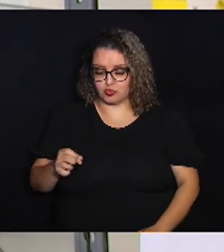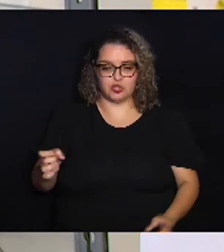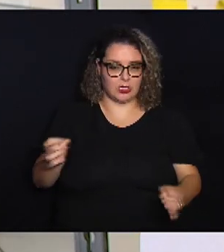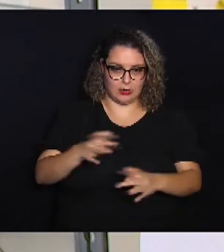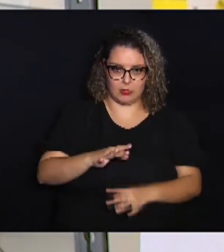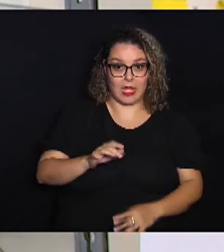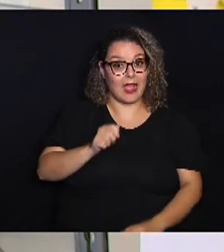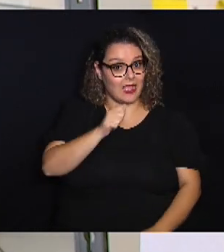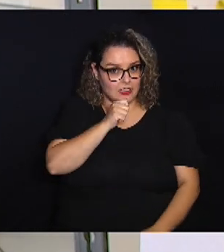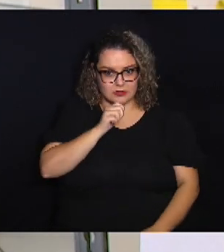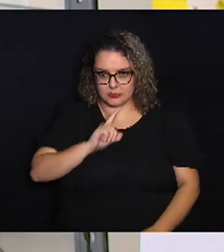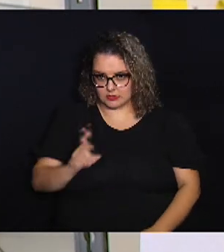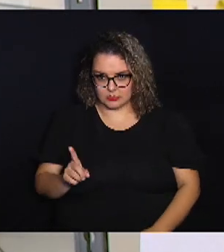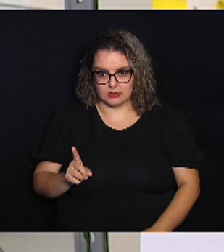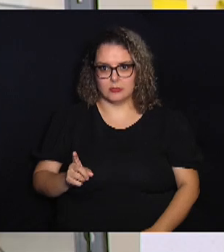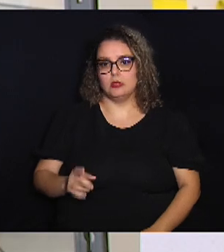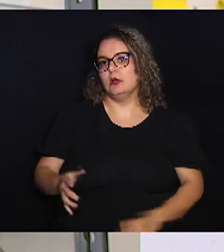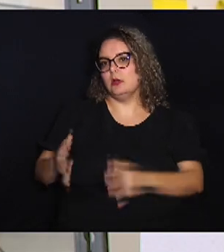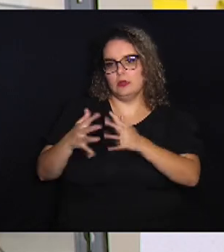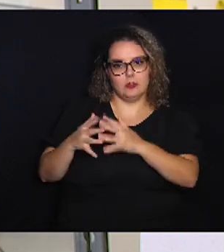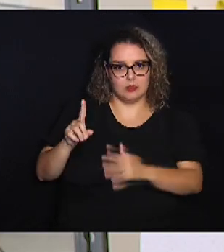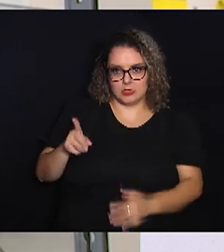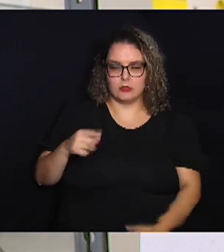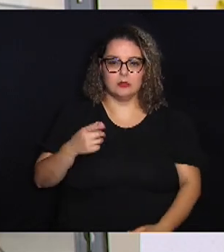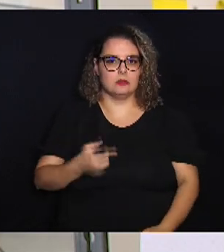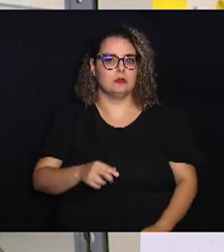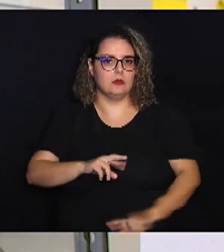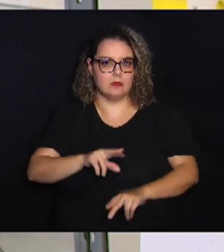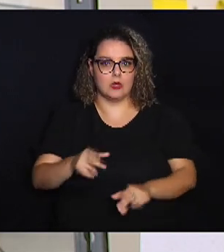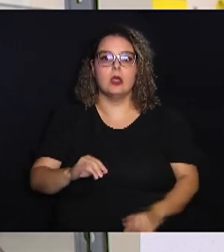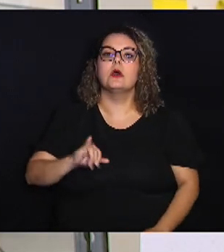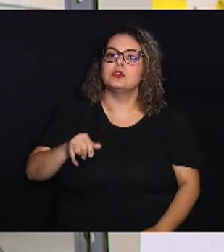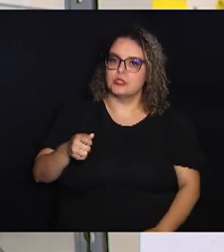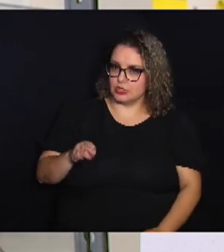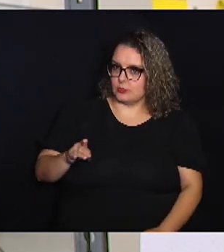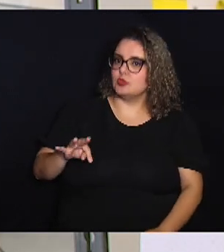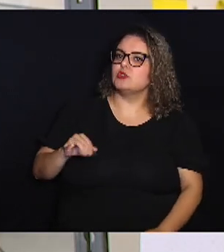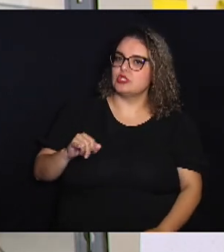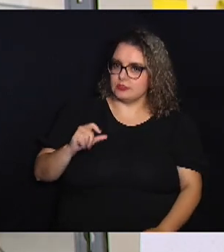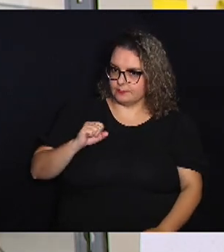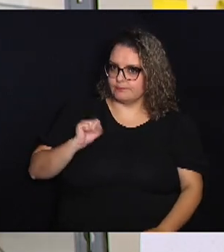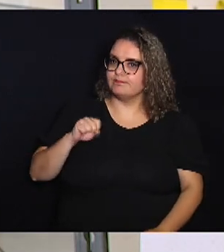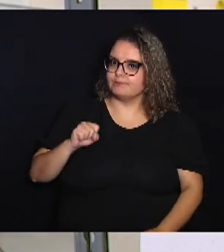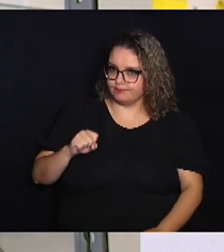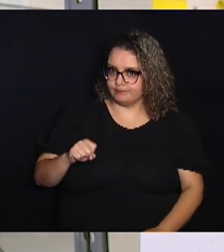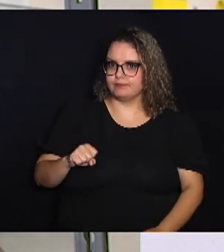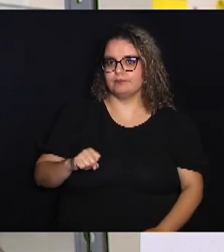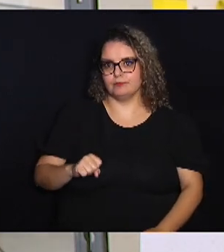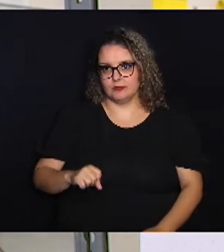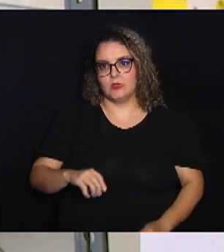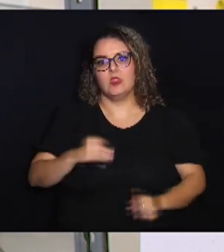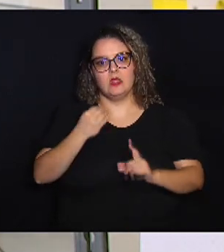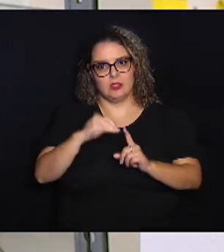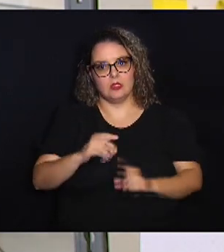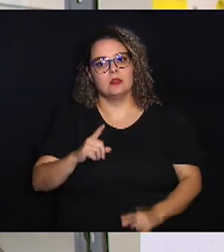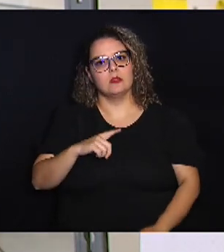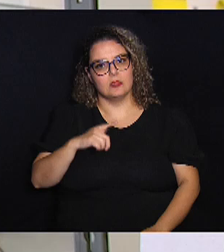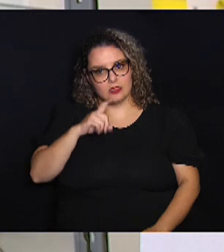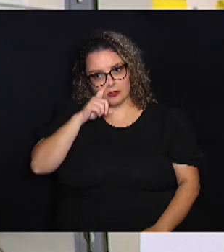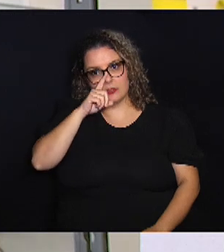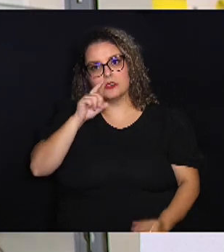Tigre d'água americana muito menos, tem muito. Agora jabuti sim, é uma espécie que está vulnerável, ela corre risco